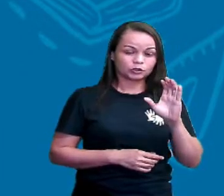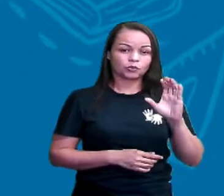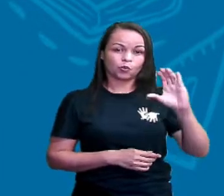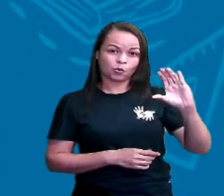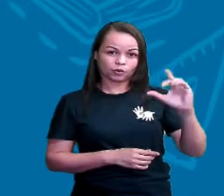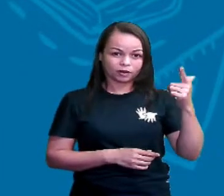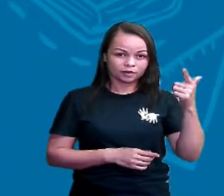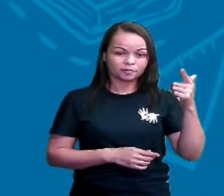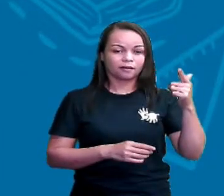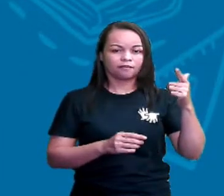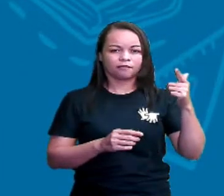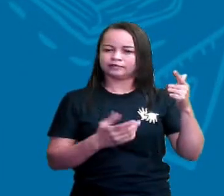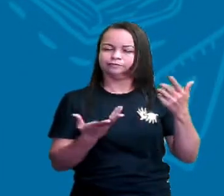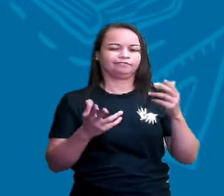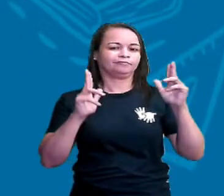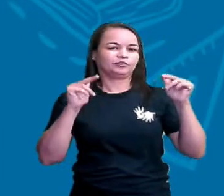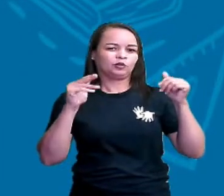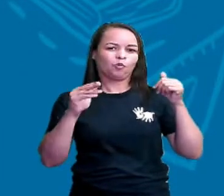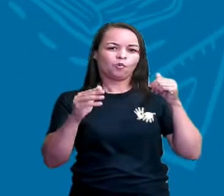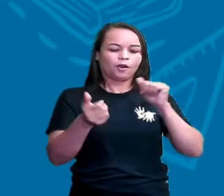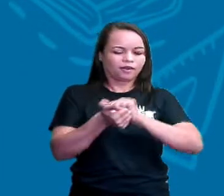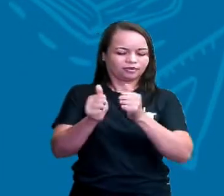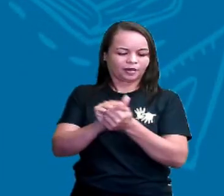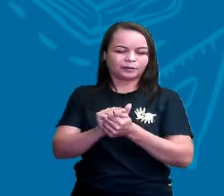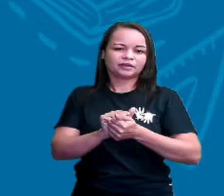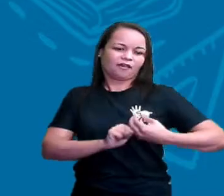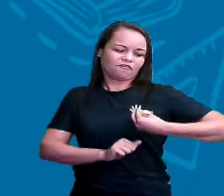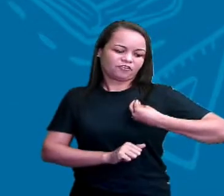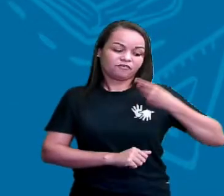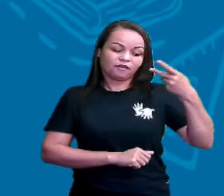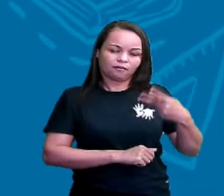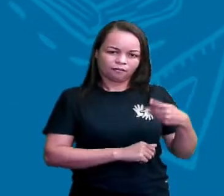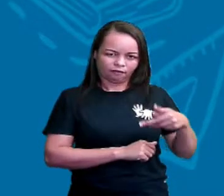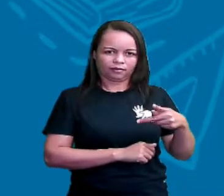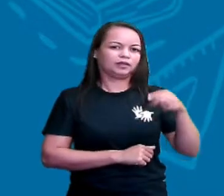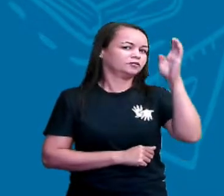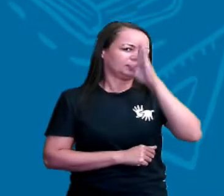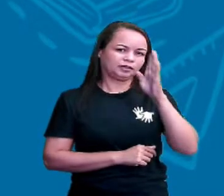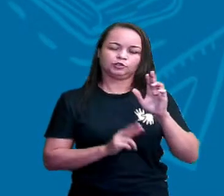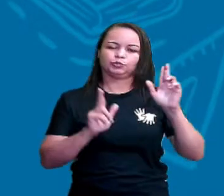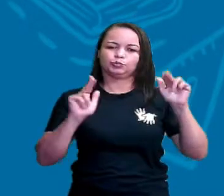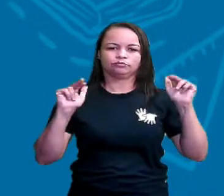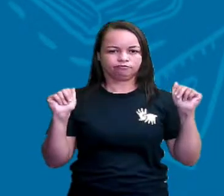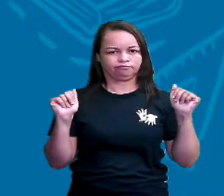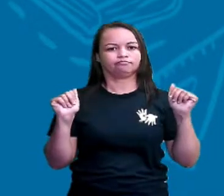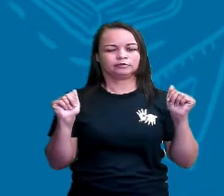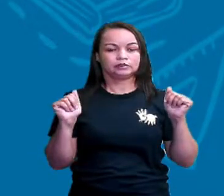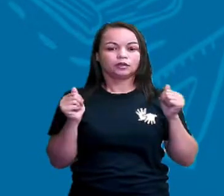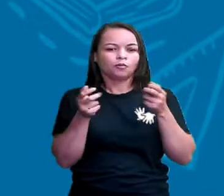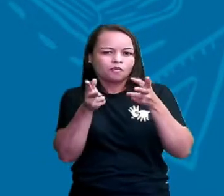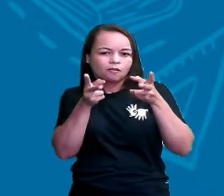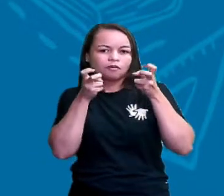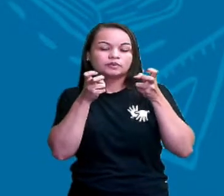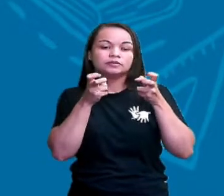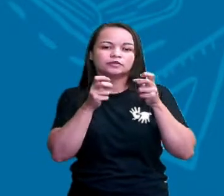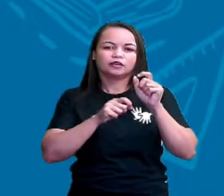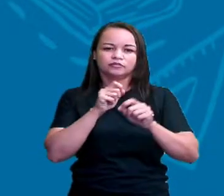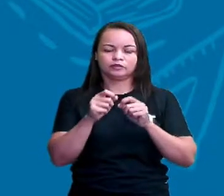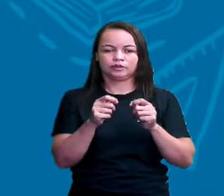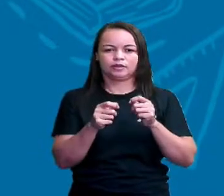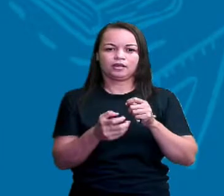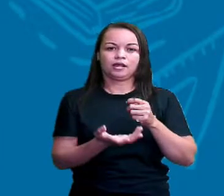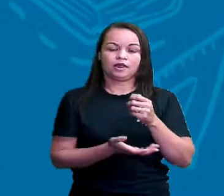ele não conseguiria se adaptar, não conseguiria sobreviver, certo, aqui no nosso país. Então, observem que a